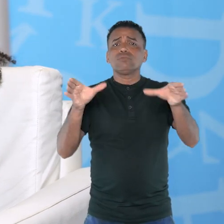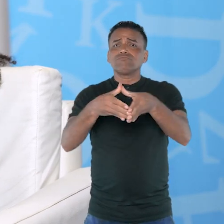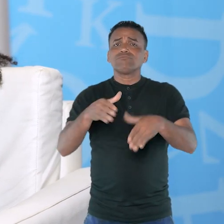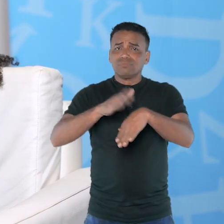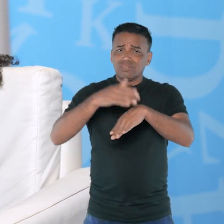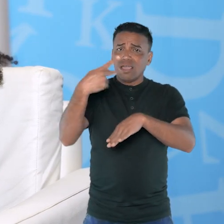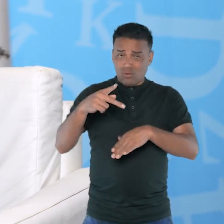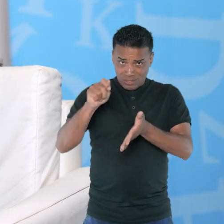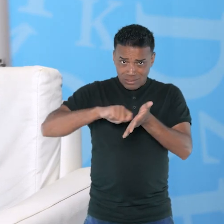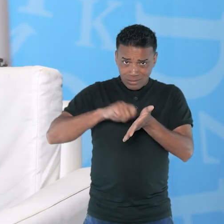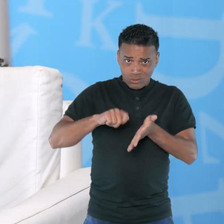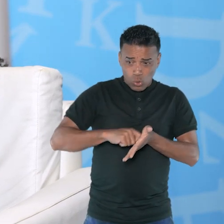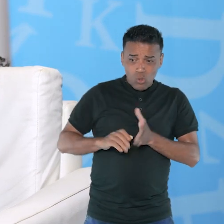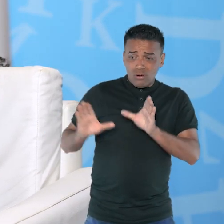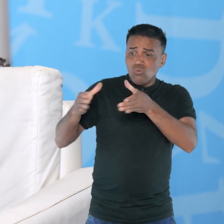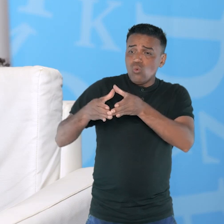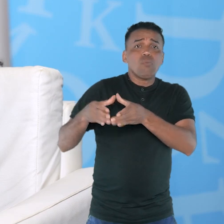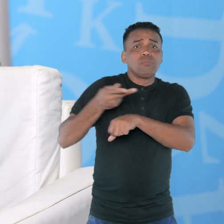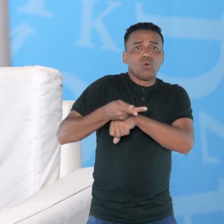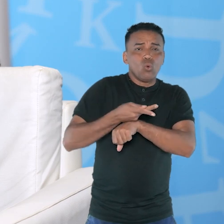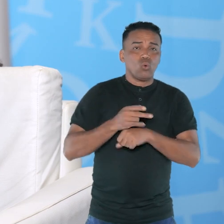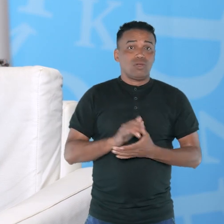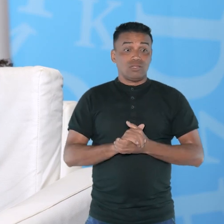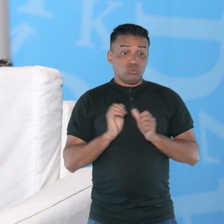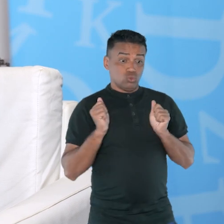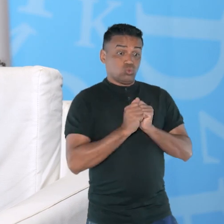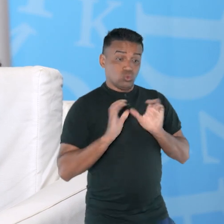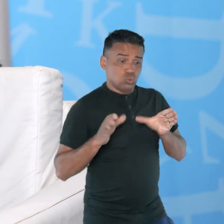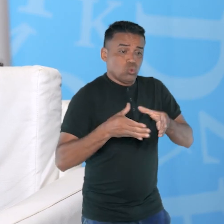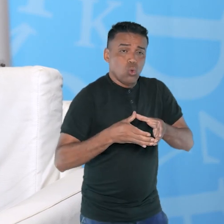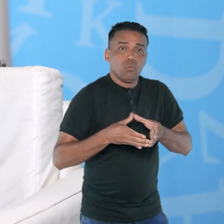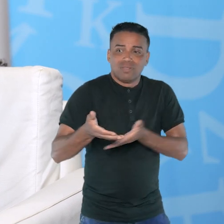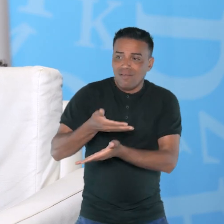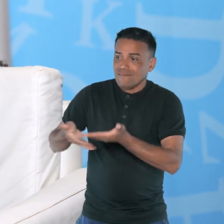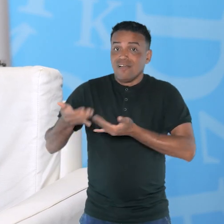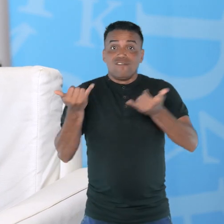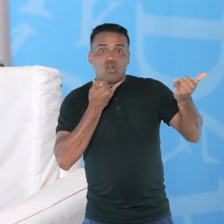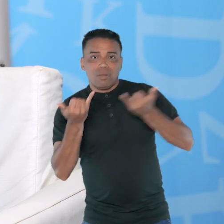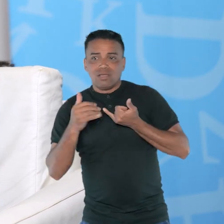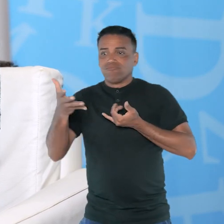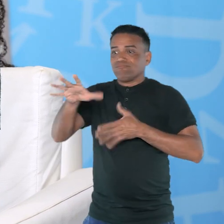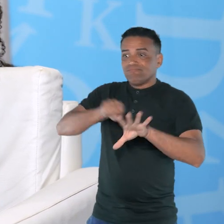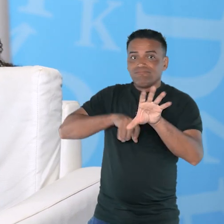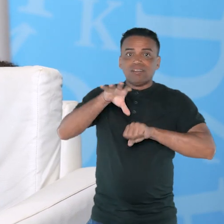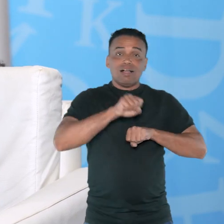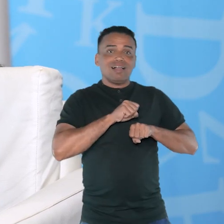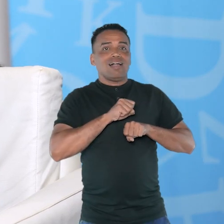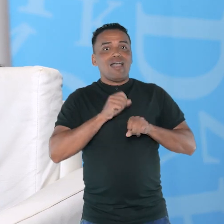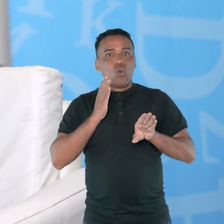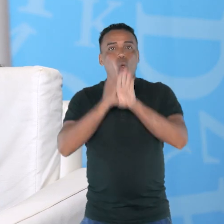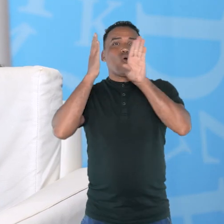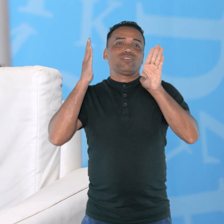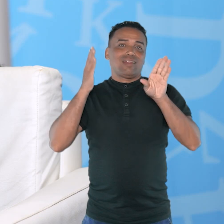Você é escritor e é escritora, procura sua turma. Porque quando a gente está com a nossa turma, a gente troca informação, a gente encontra nossos pares. E, às